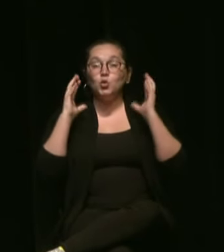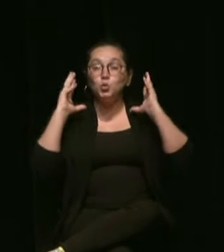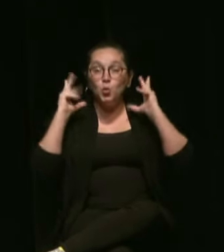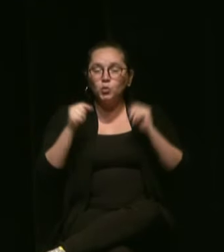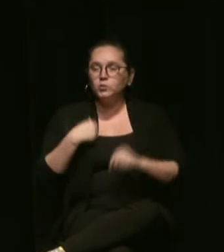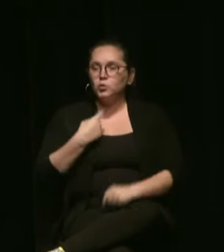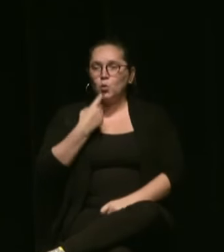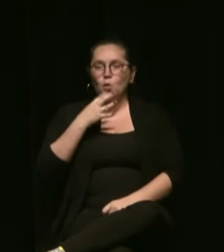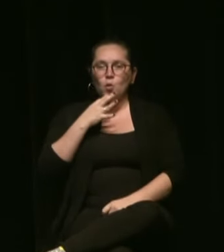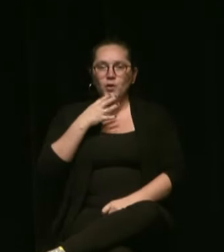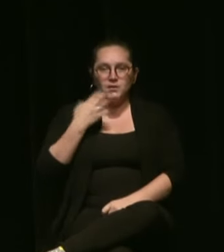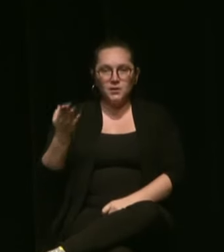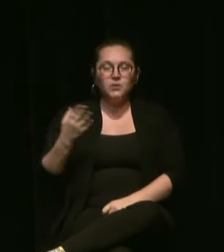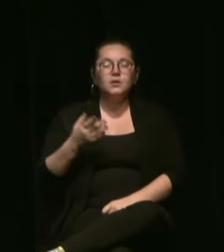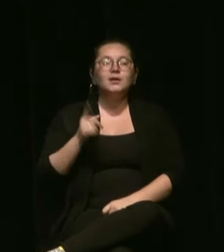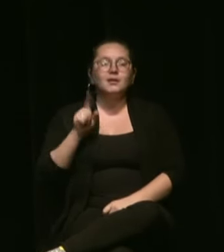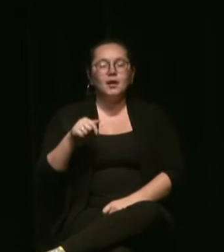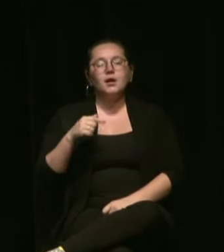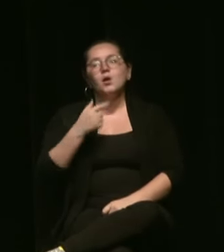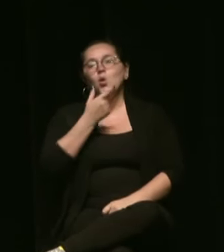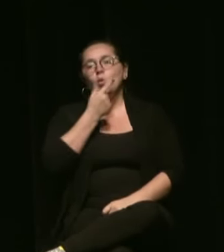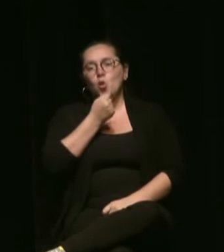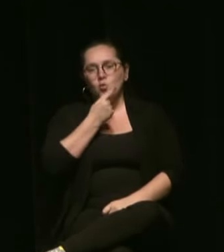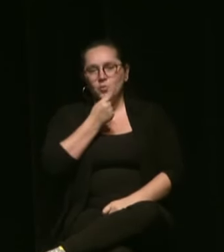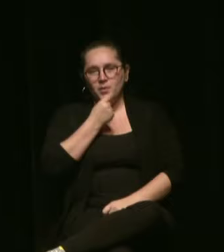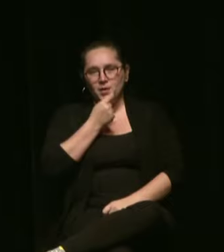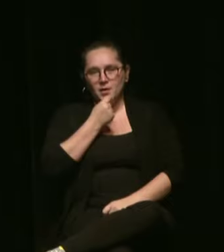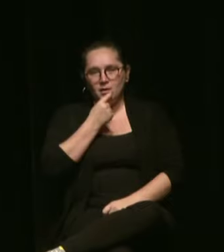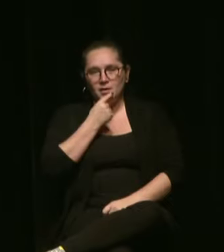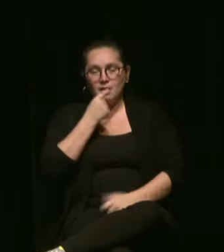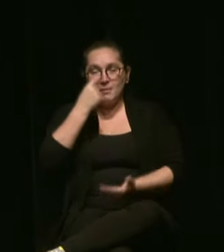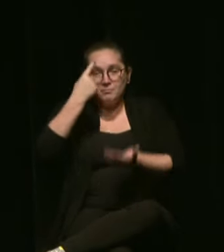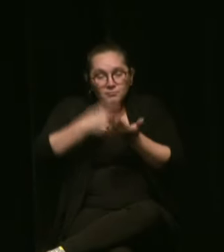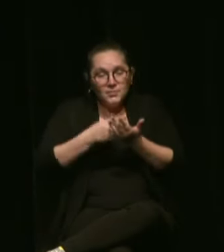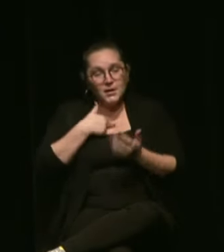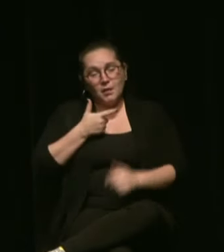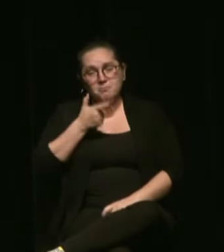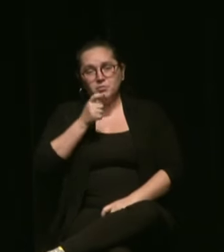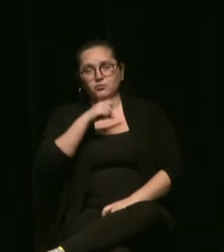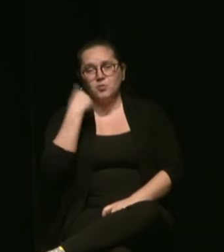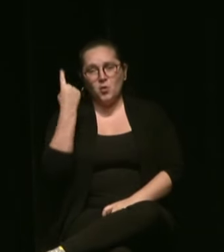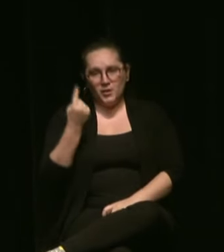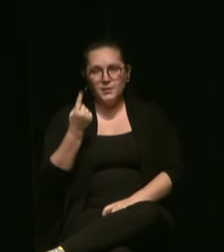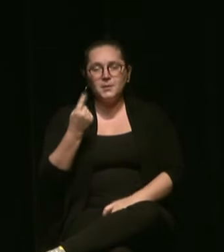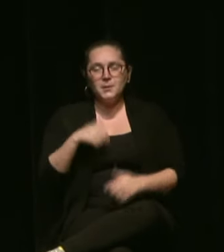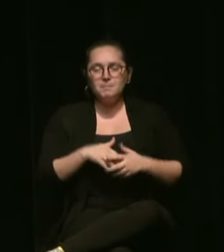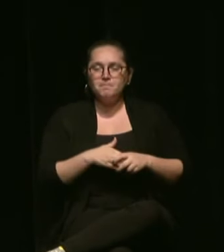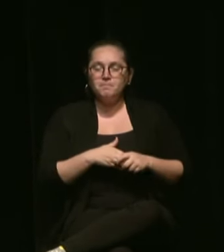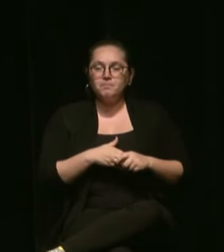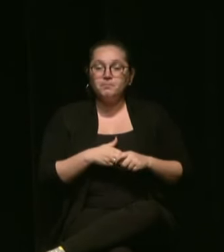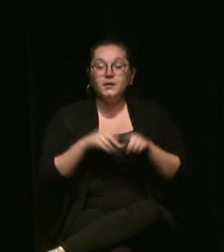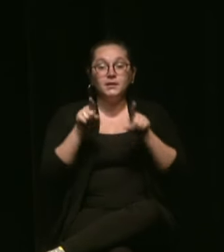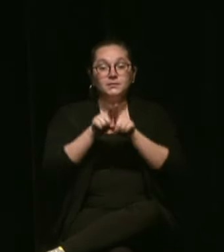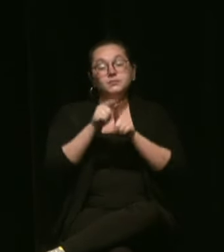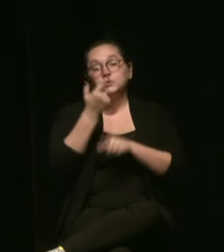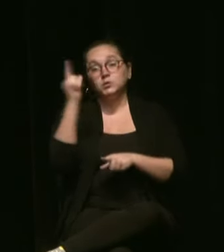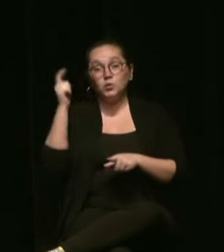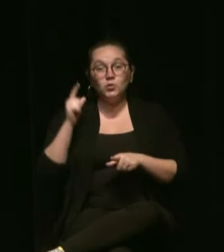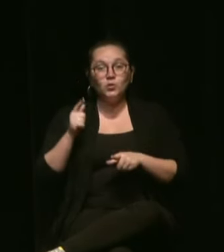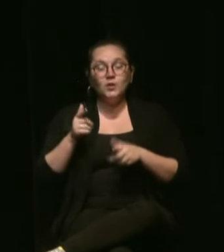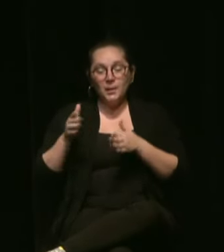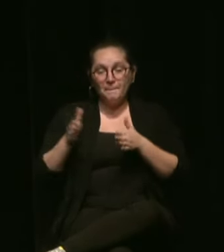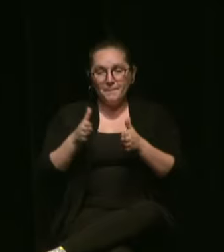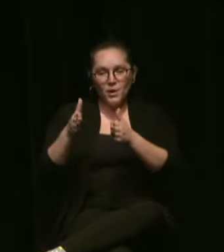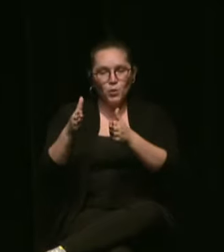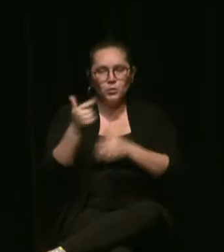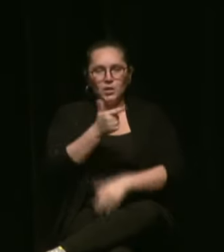o Cabra Marcado para Morrer. Mas é um filme que, de certa maneira, é um beco sem saída. É um filme que se esgota em si mesmo, é um